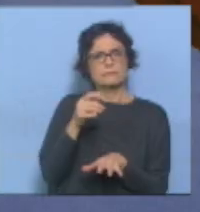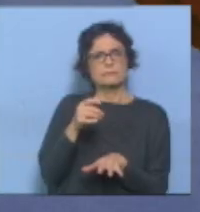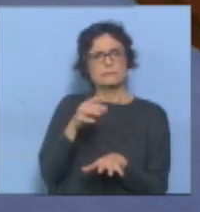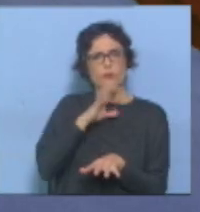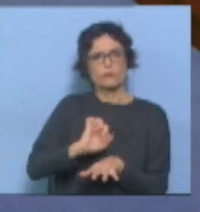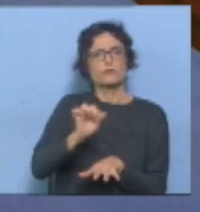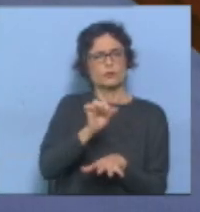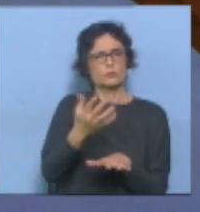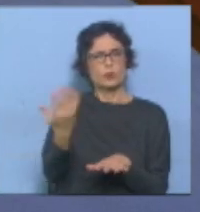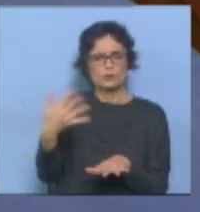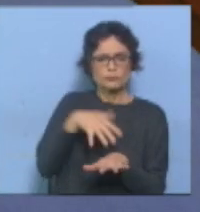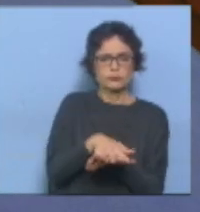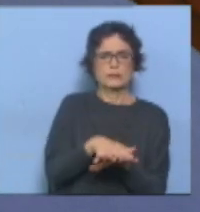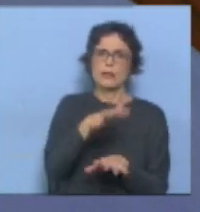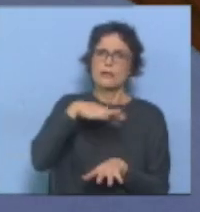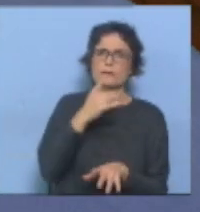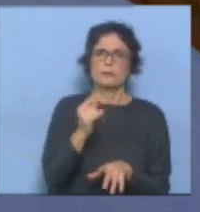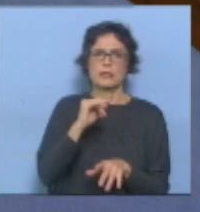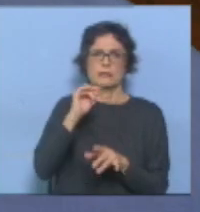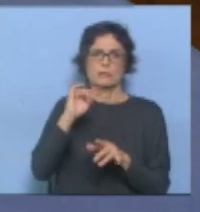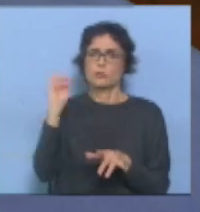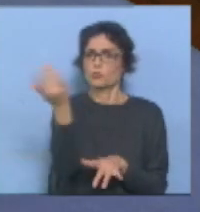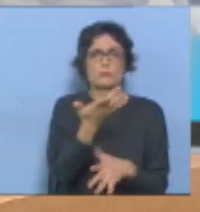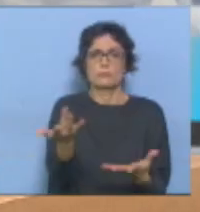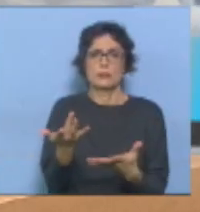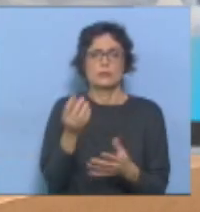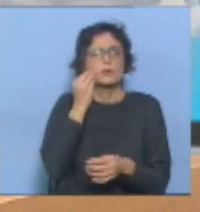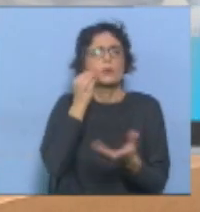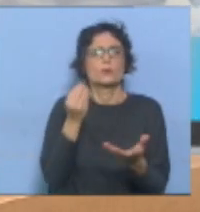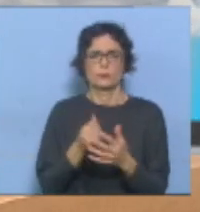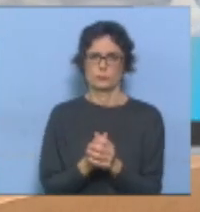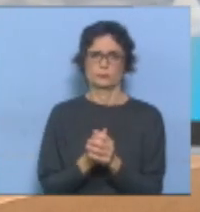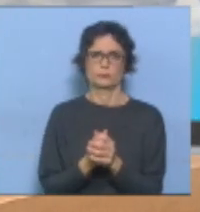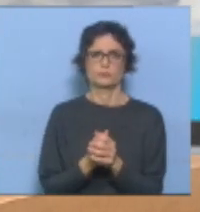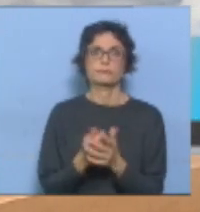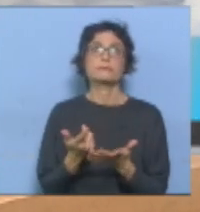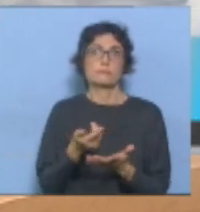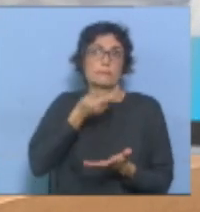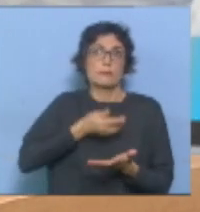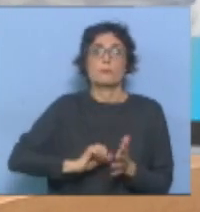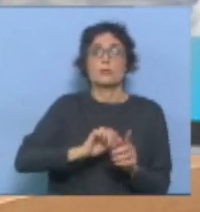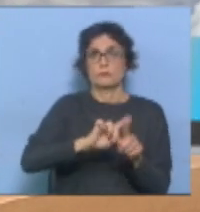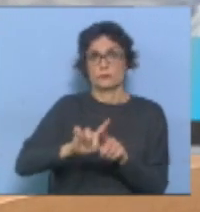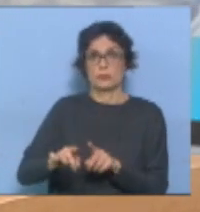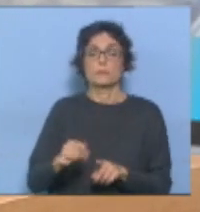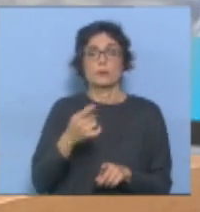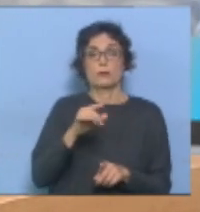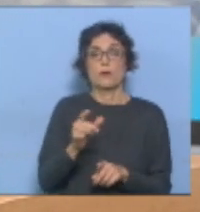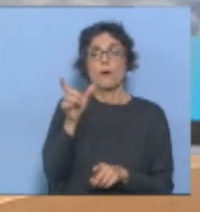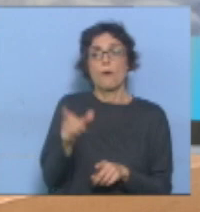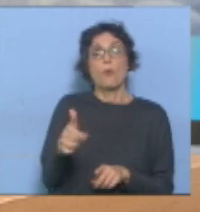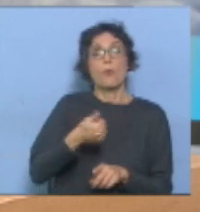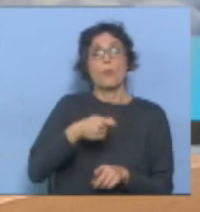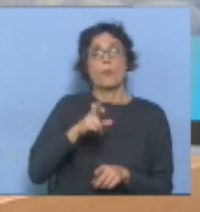como é que aconteceu? Nós já tivemos vários tipos de experiências. O Bernardo é adotado e, portanto, houve necessariamente